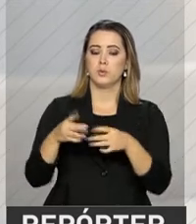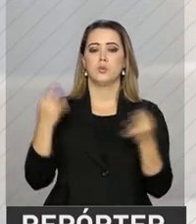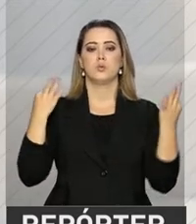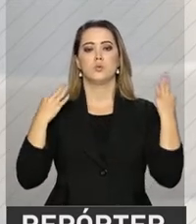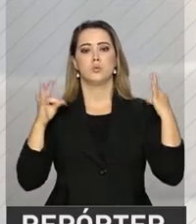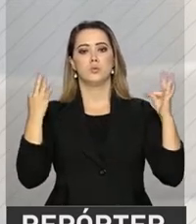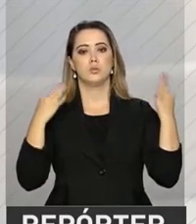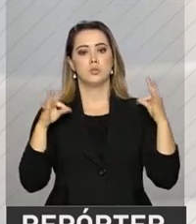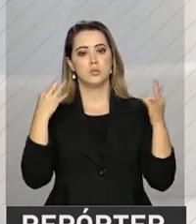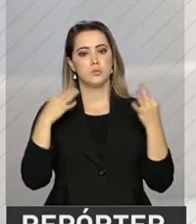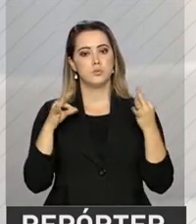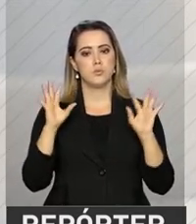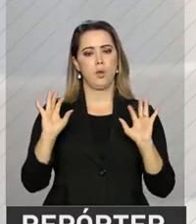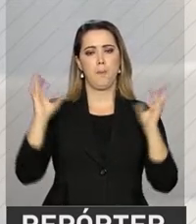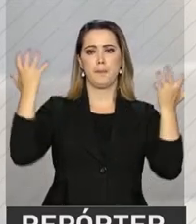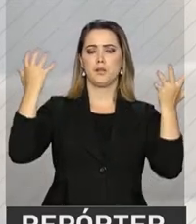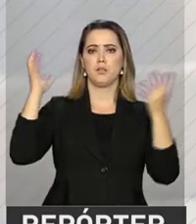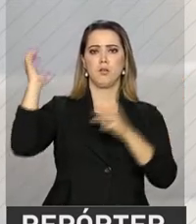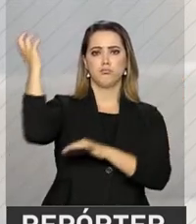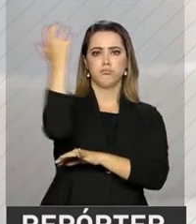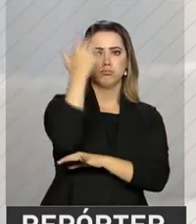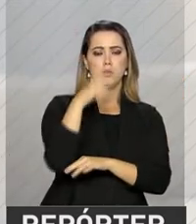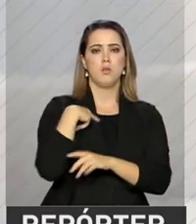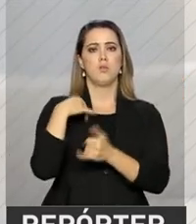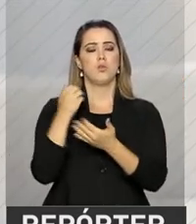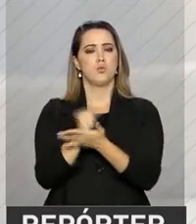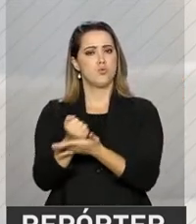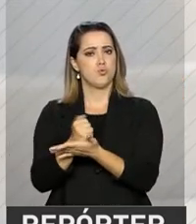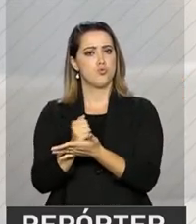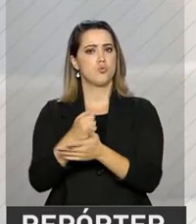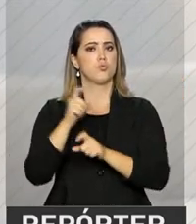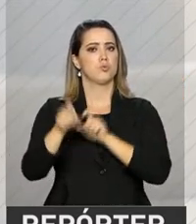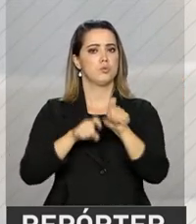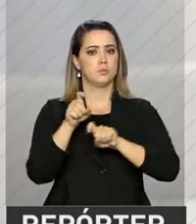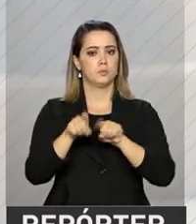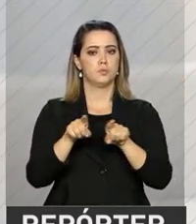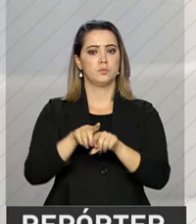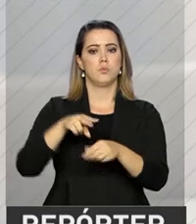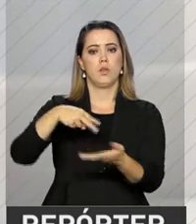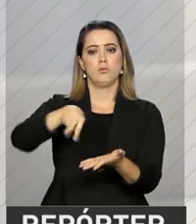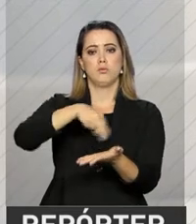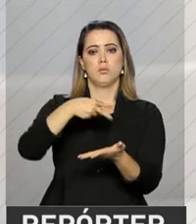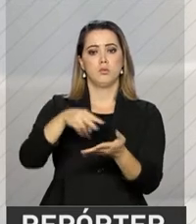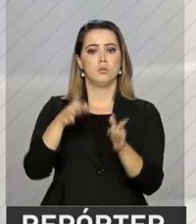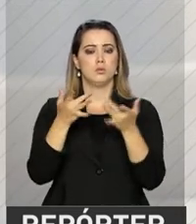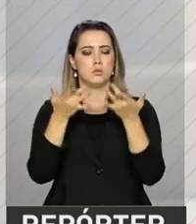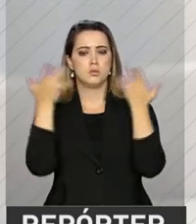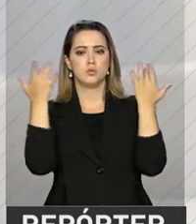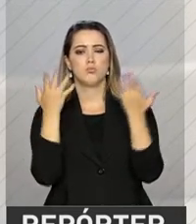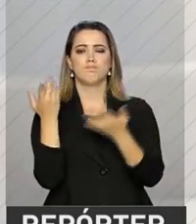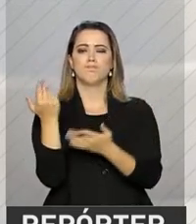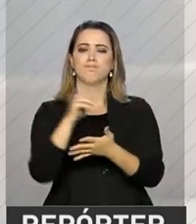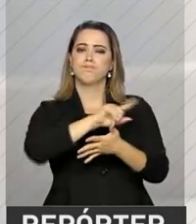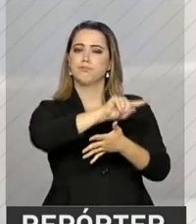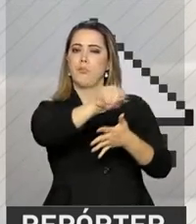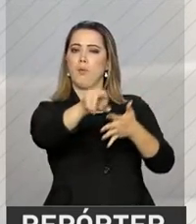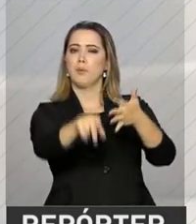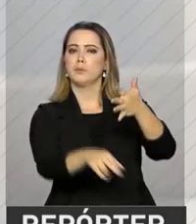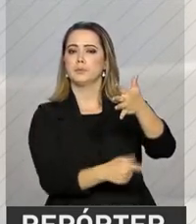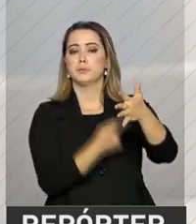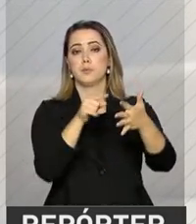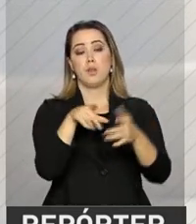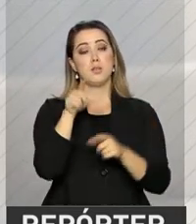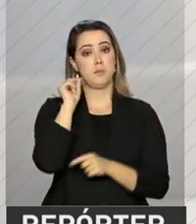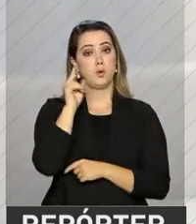turismo meio ambiente e jogos virtuais dança teatro entre outros as opções estão a